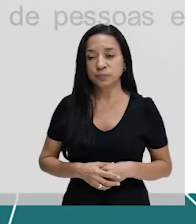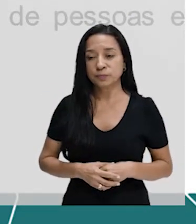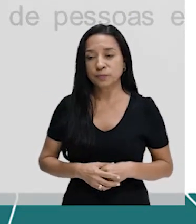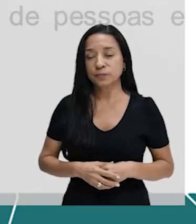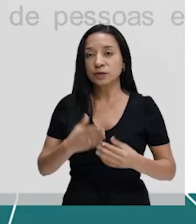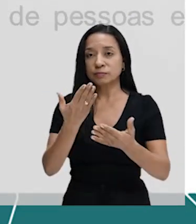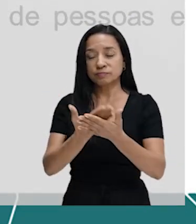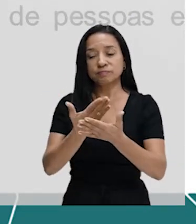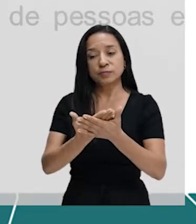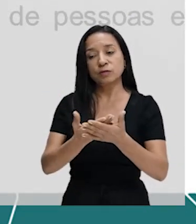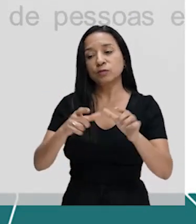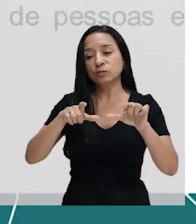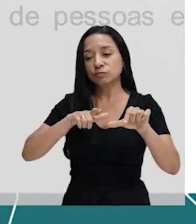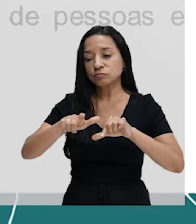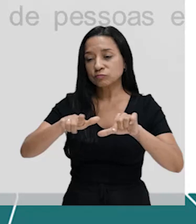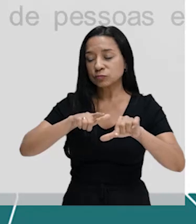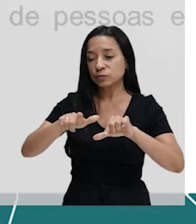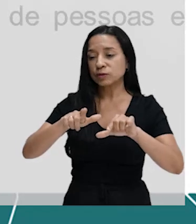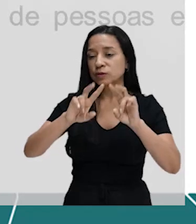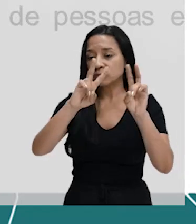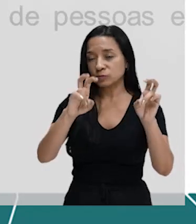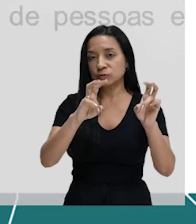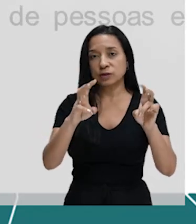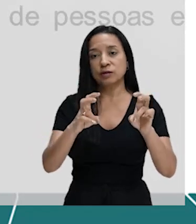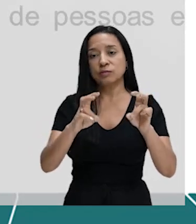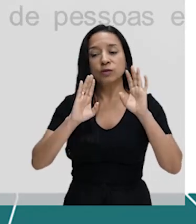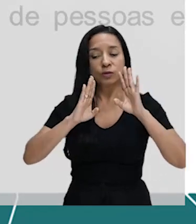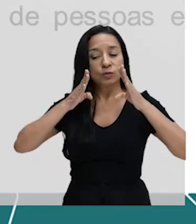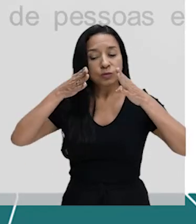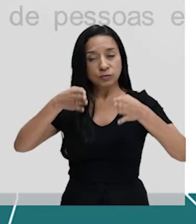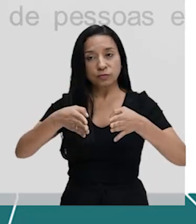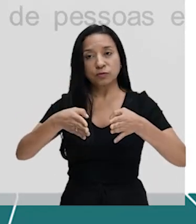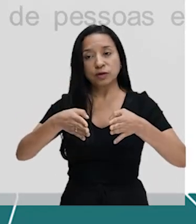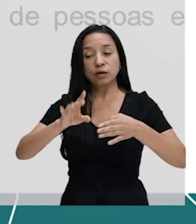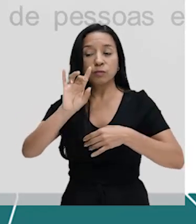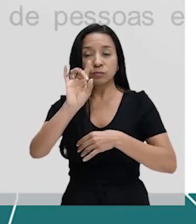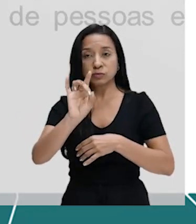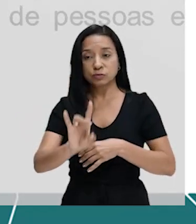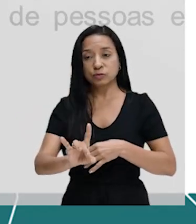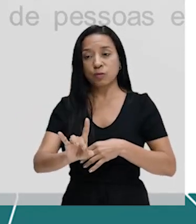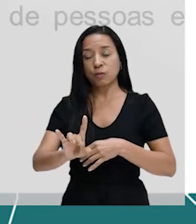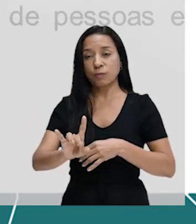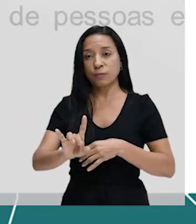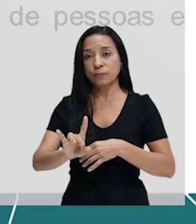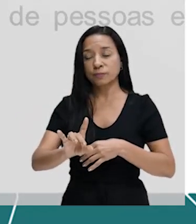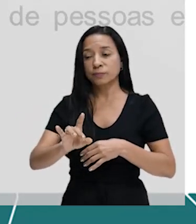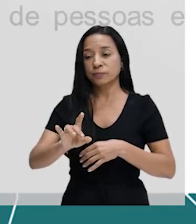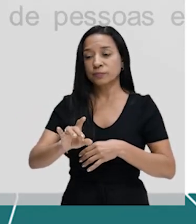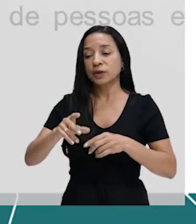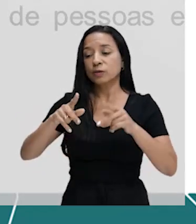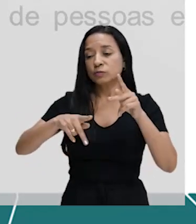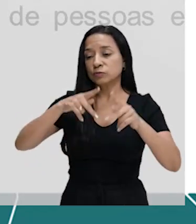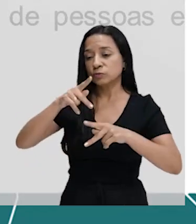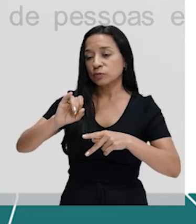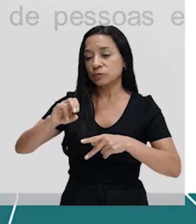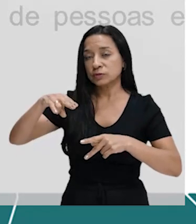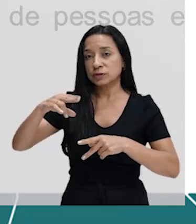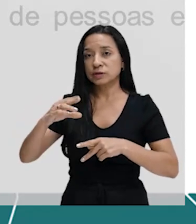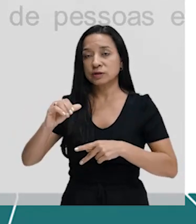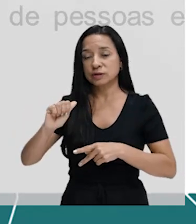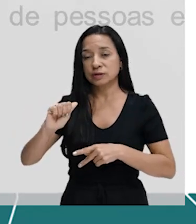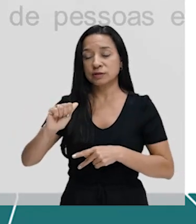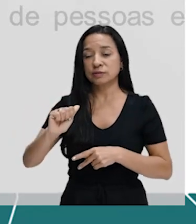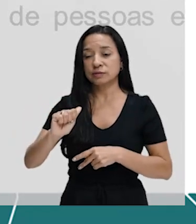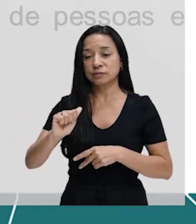na aula que nós trabalhamos sobre essa temática, nós não focamos exclusivamente na civilização inca. Então, eu trouxe para vocês aqui